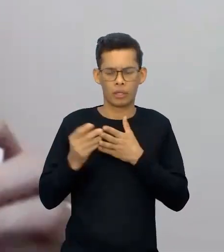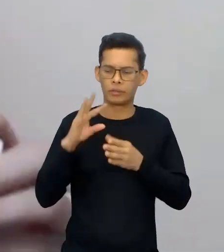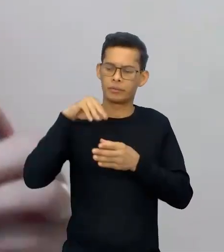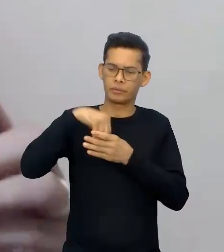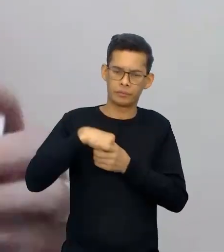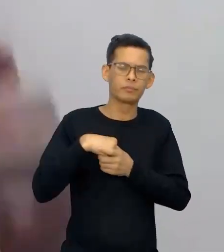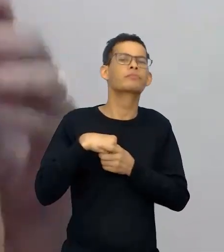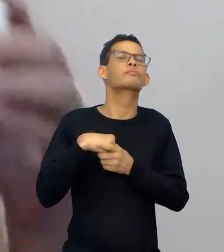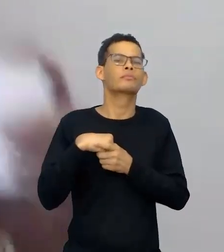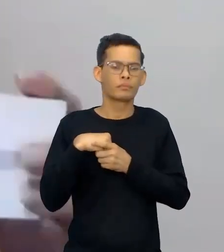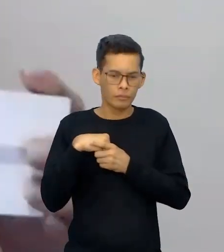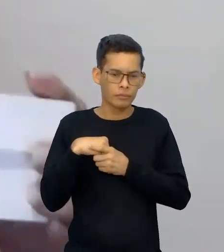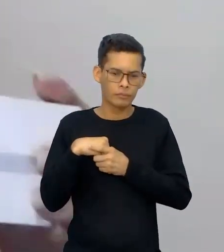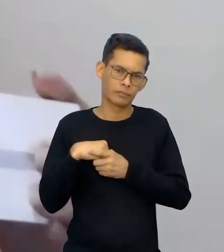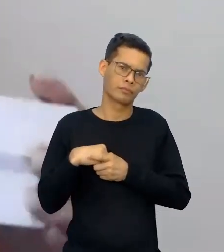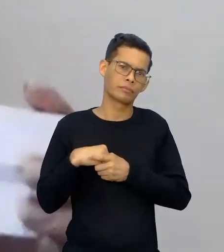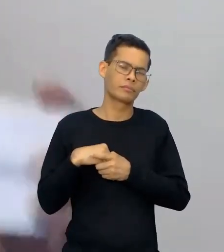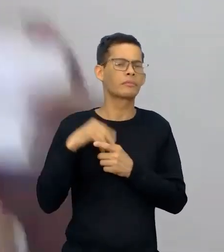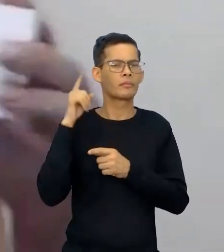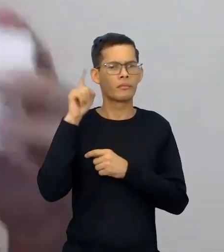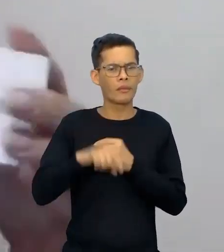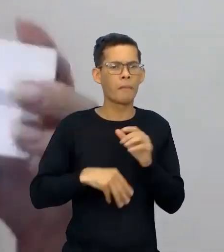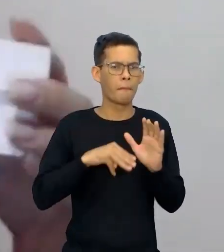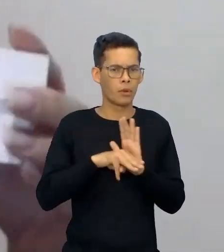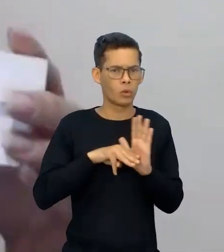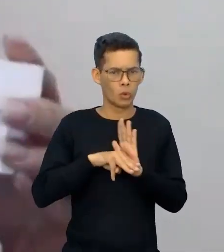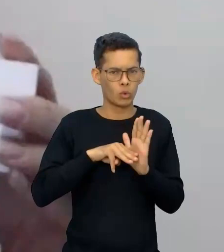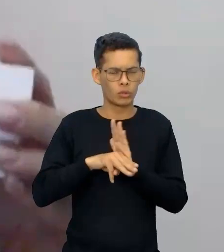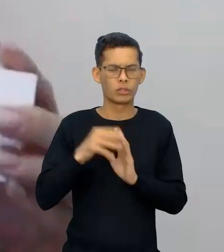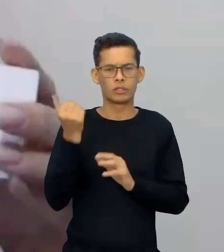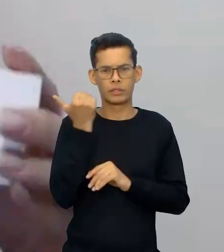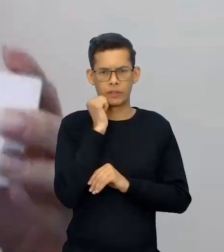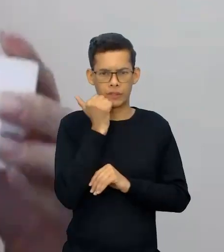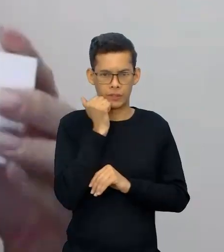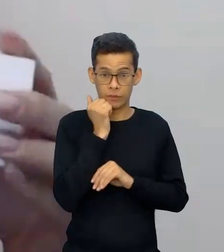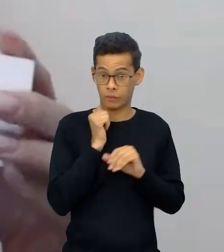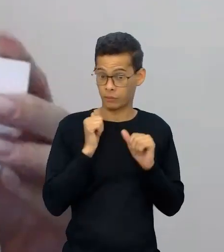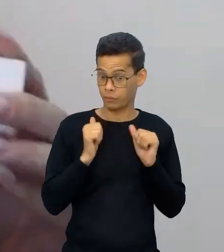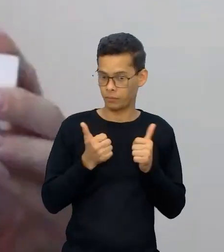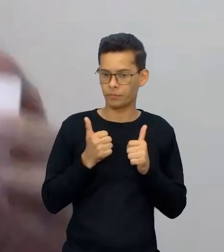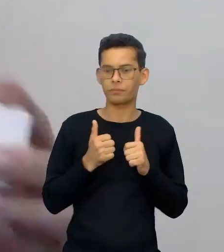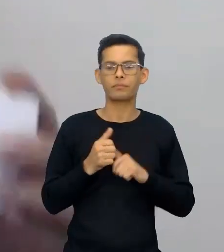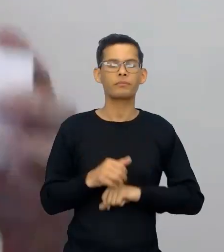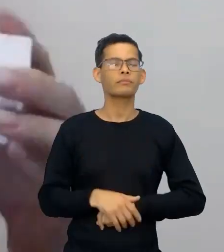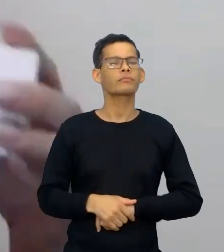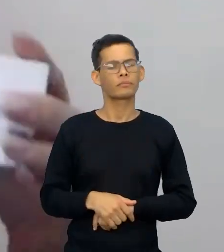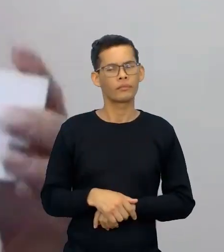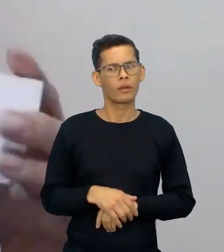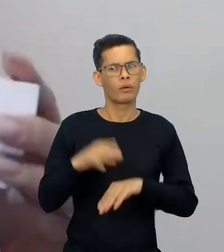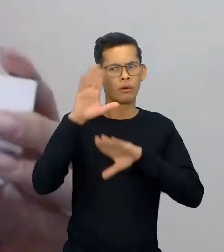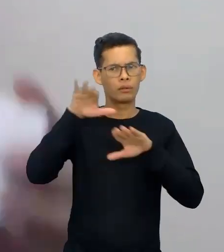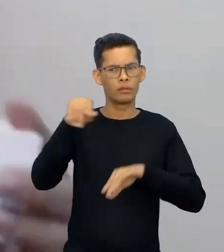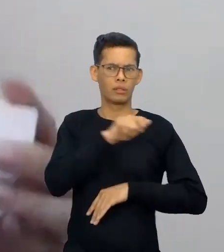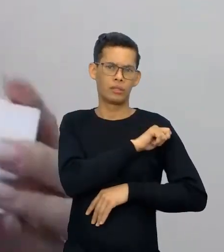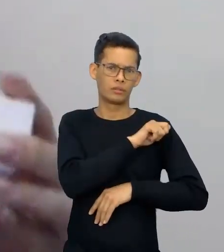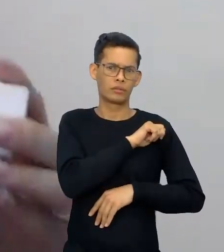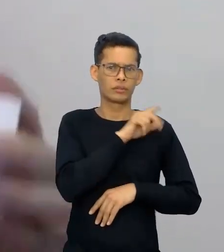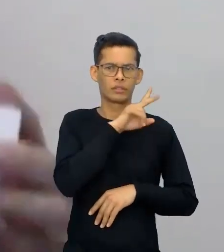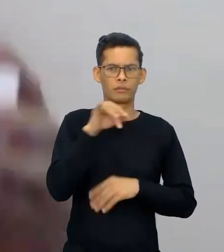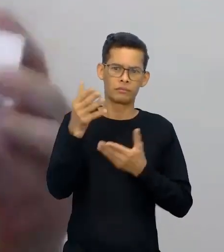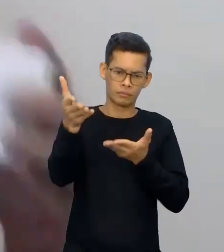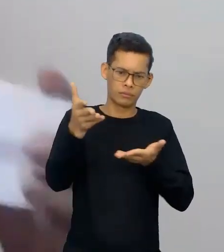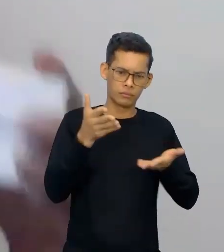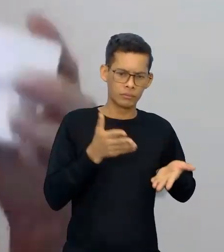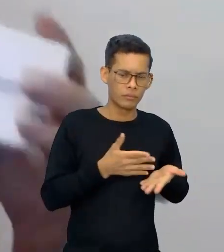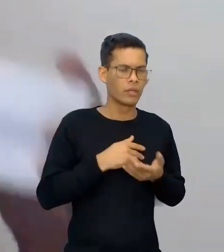falando? De metodologia científica, método científico, tá? O estudante ele vai ser convidado